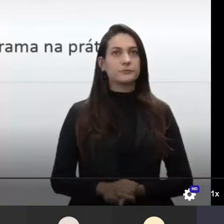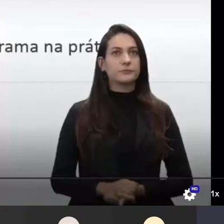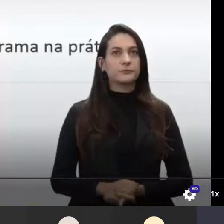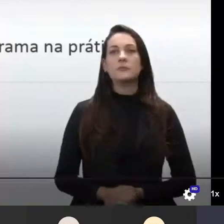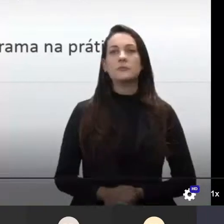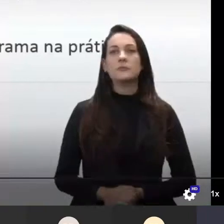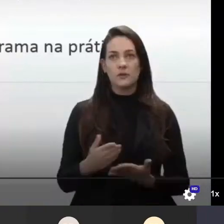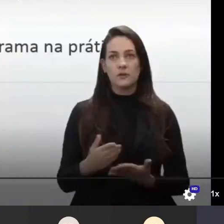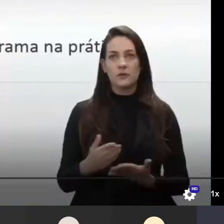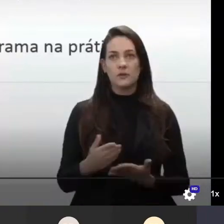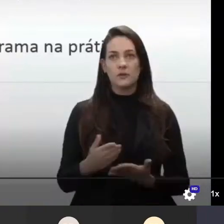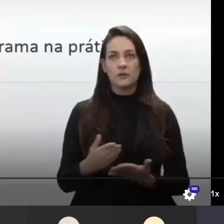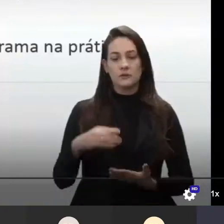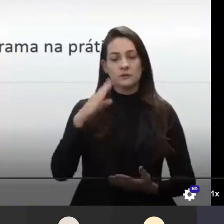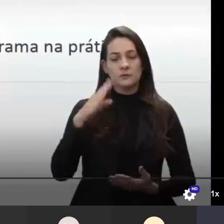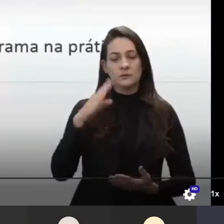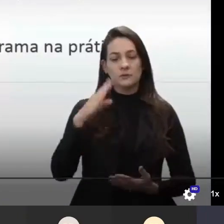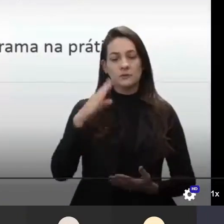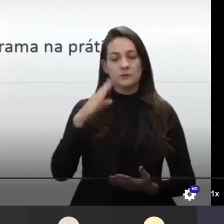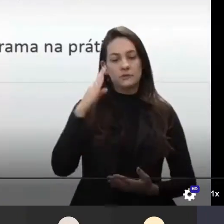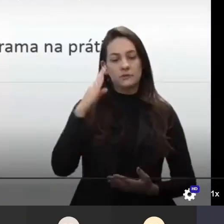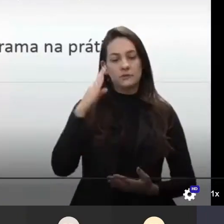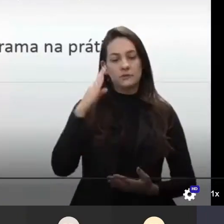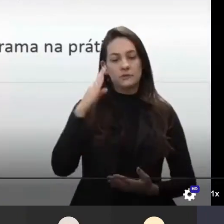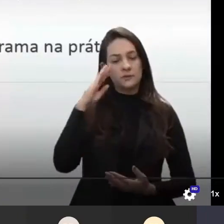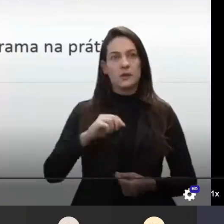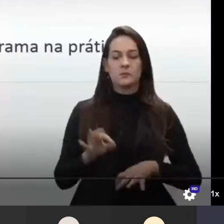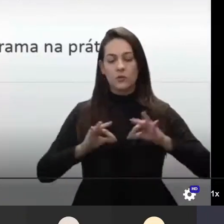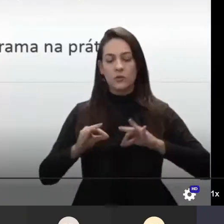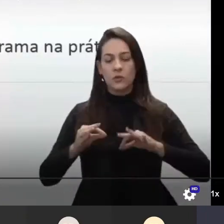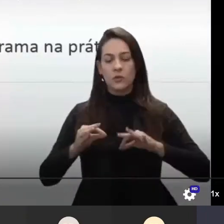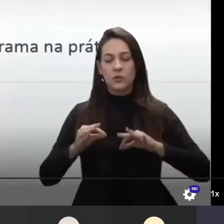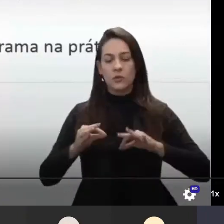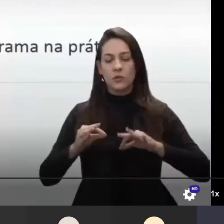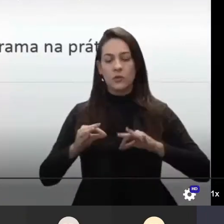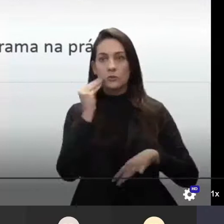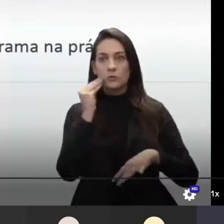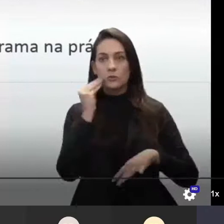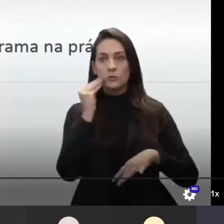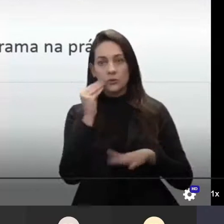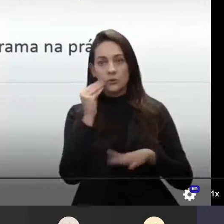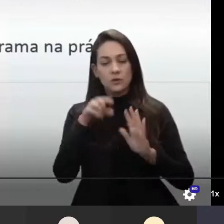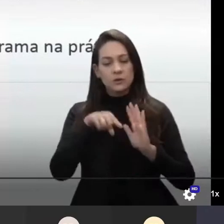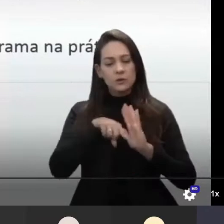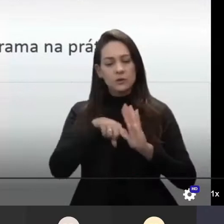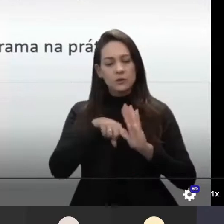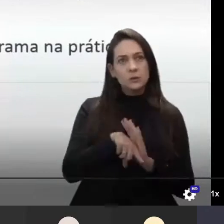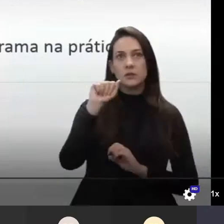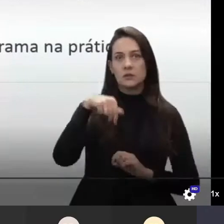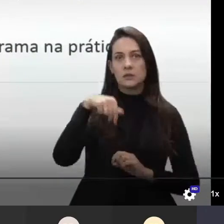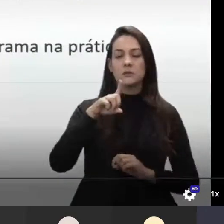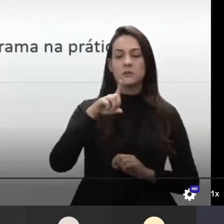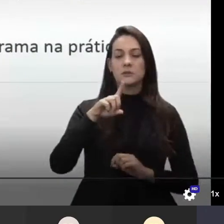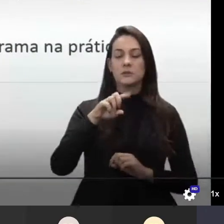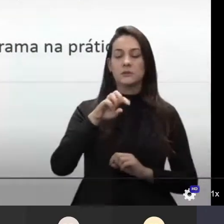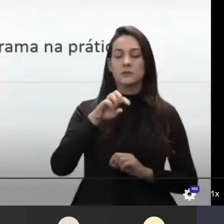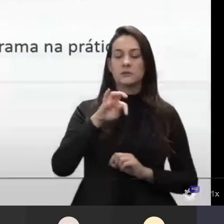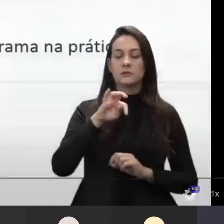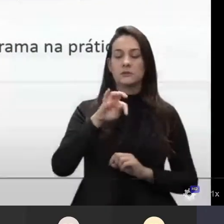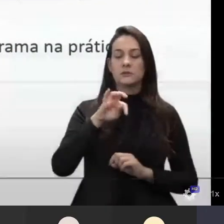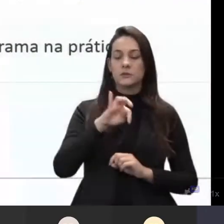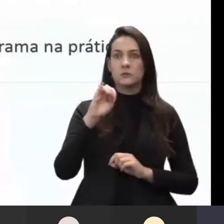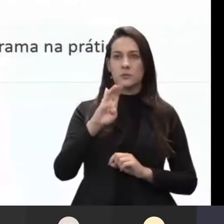Conhecer os procedimentos envolvidos na realização de um antibiograma pela técnica do